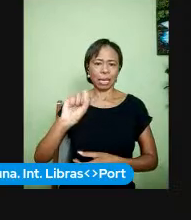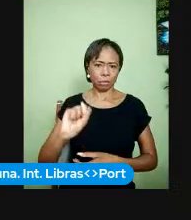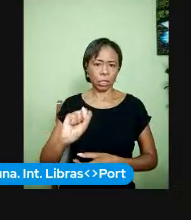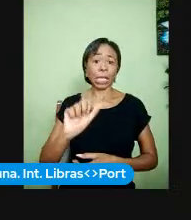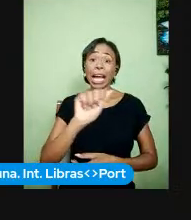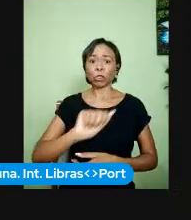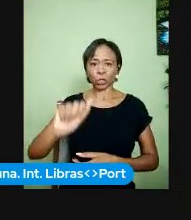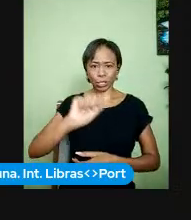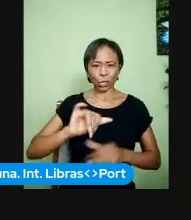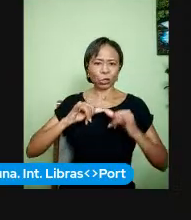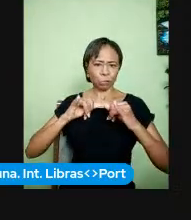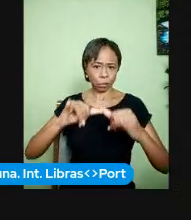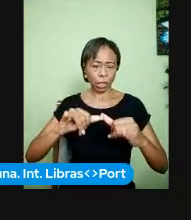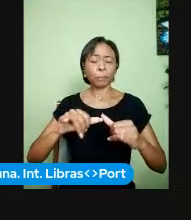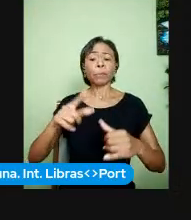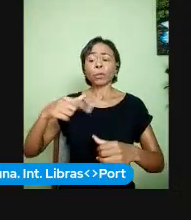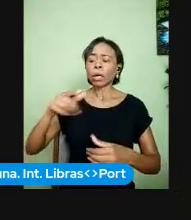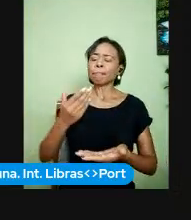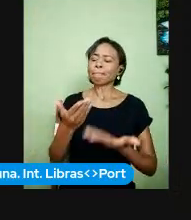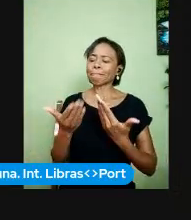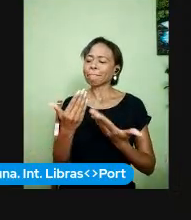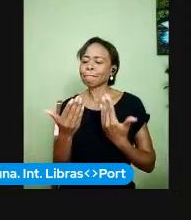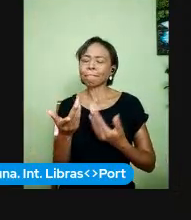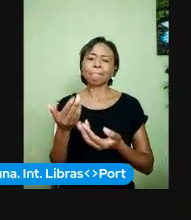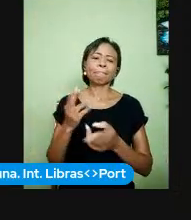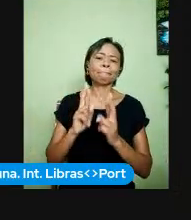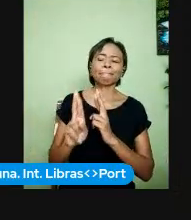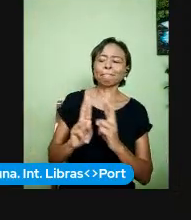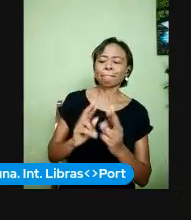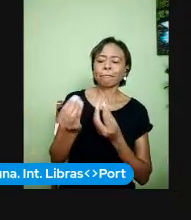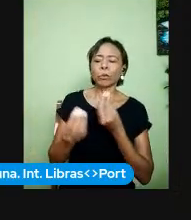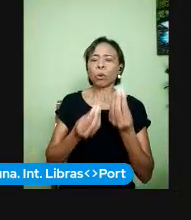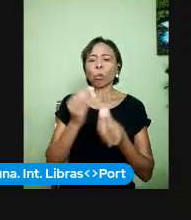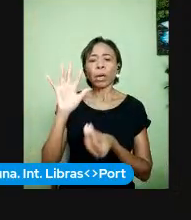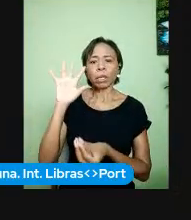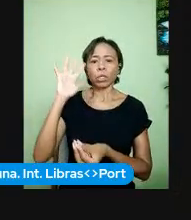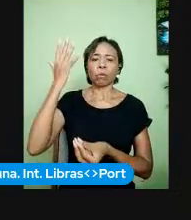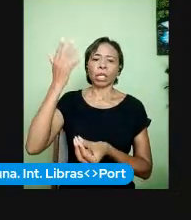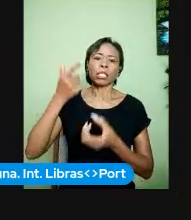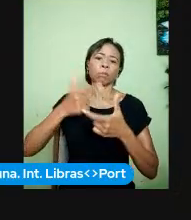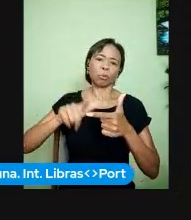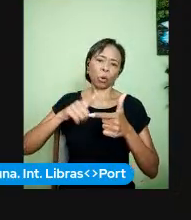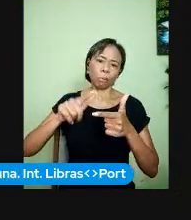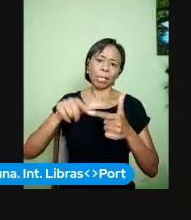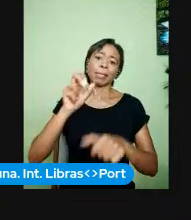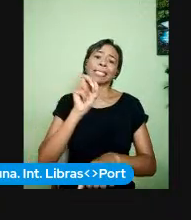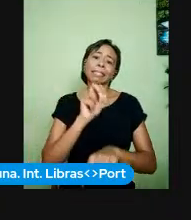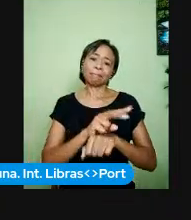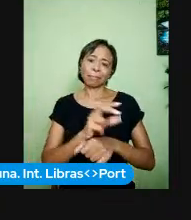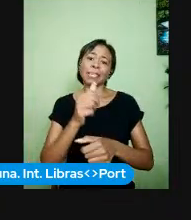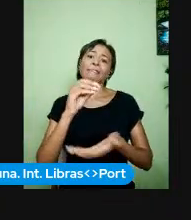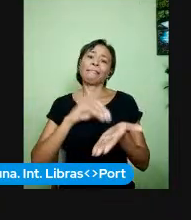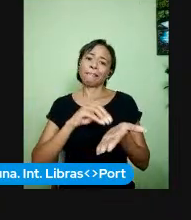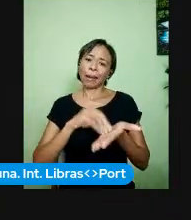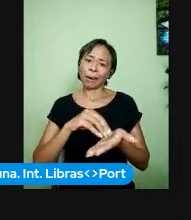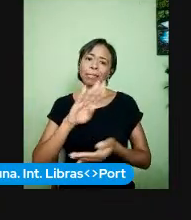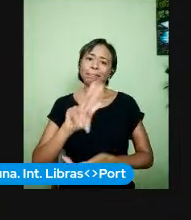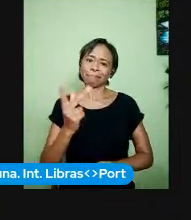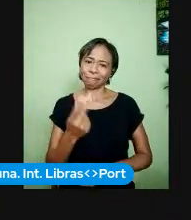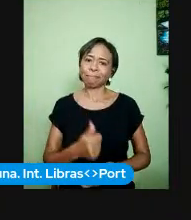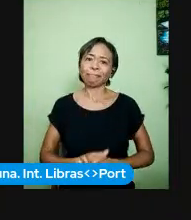alternativas para resolver esse problema de mão de obra em Belo Horizonte. Mas, sem querer me